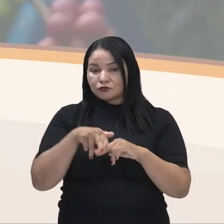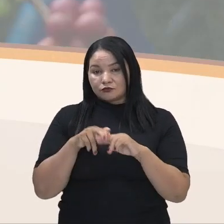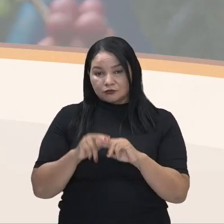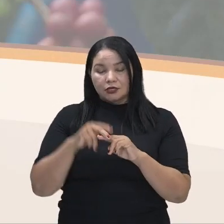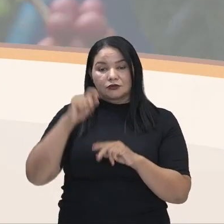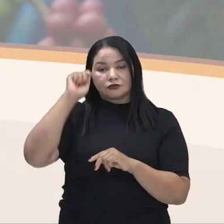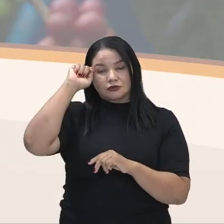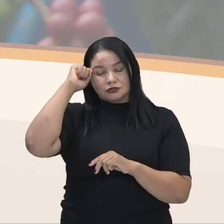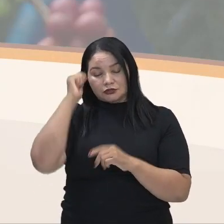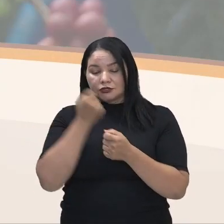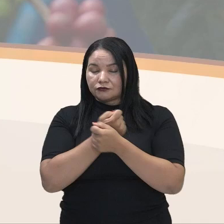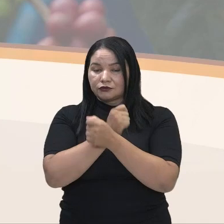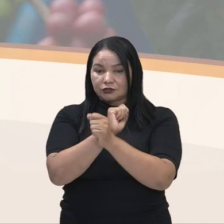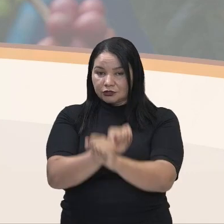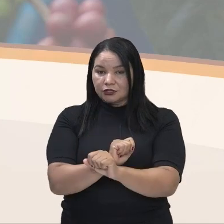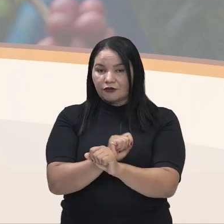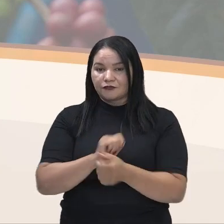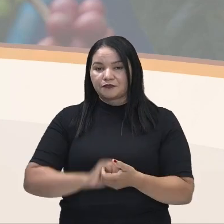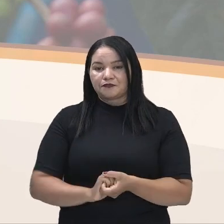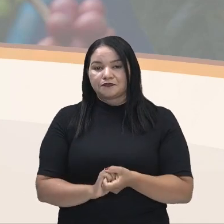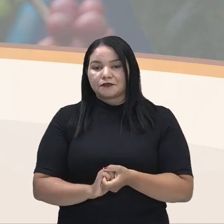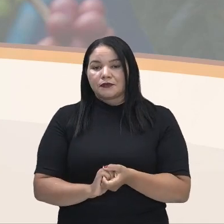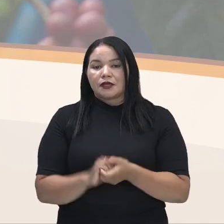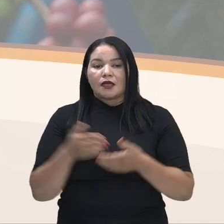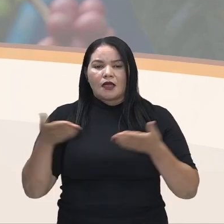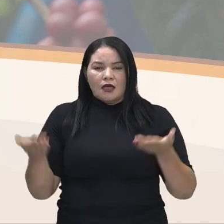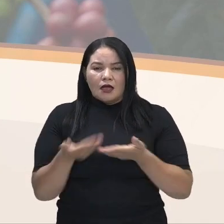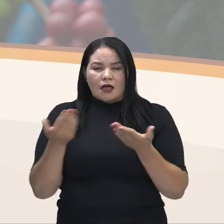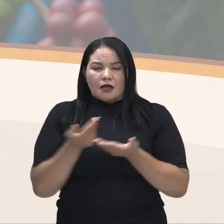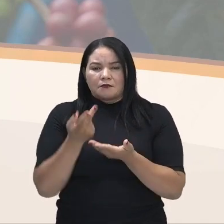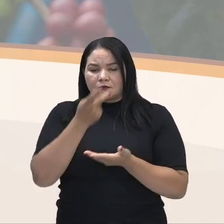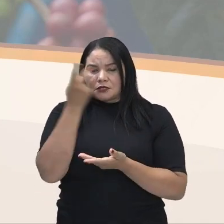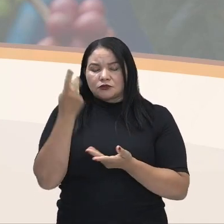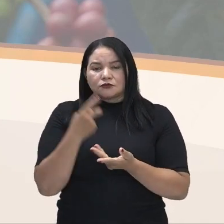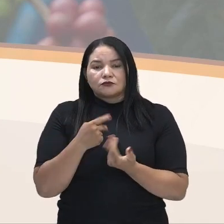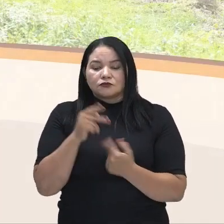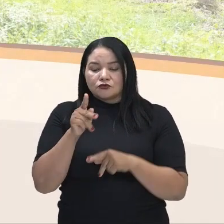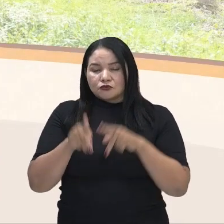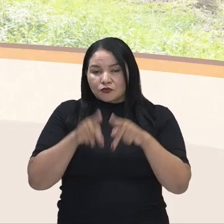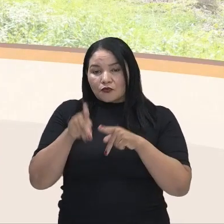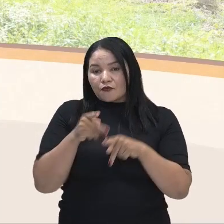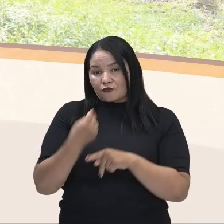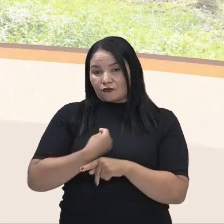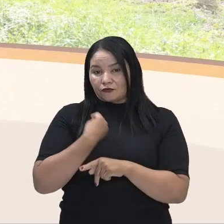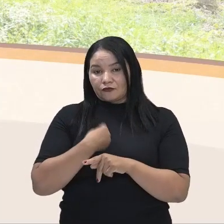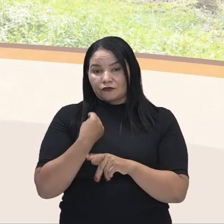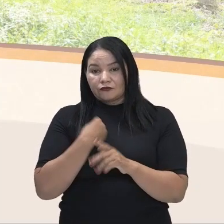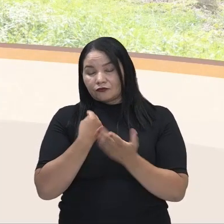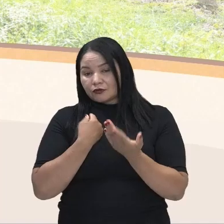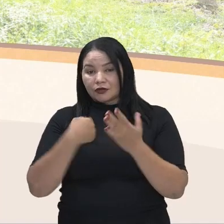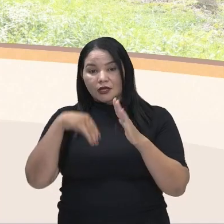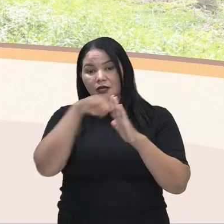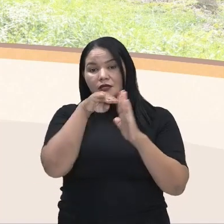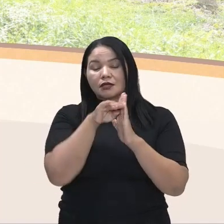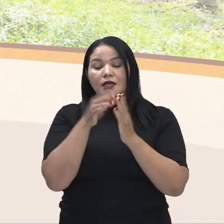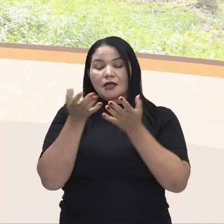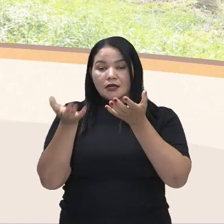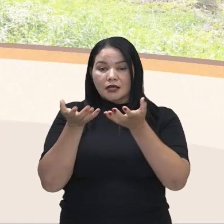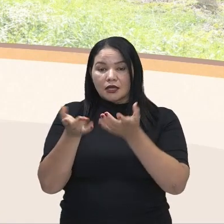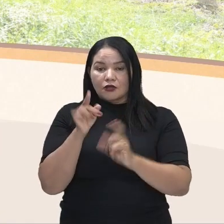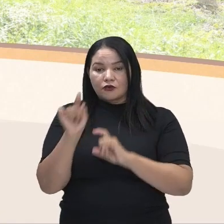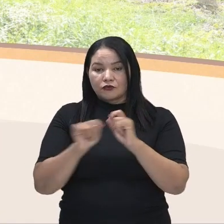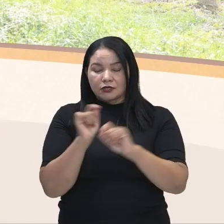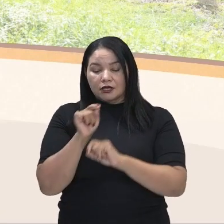negros escravizados. E as pessoas que estavam ali no topo dessa cadeia econômica não queriam